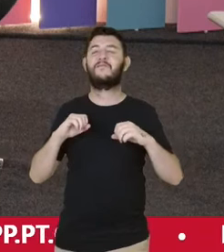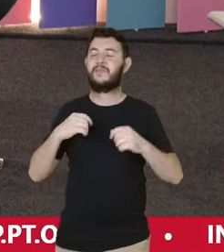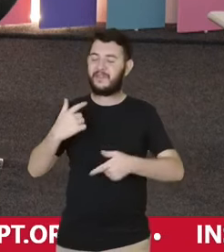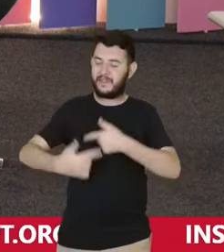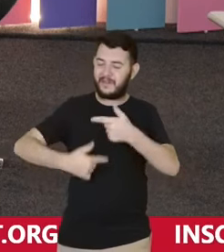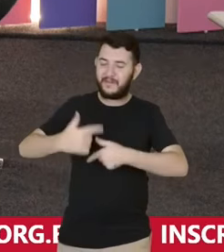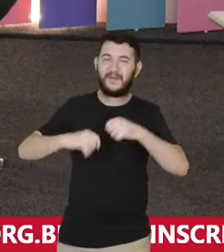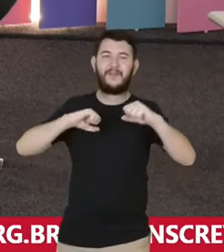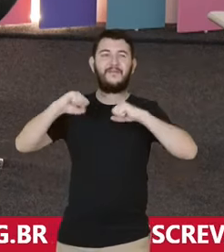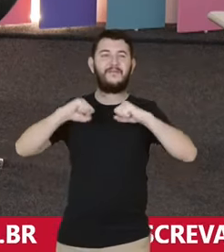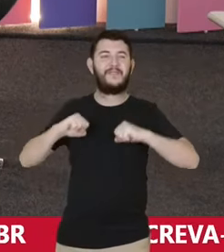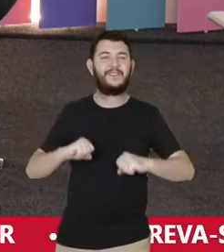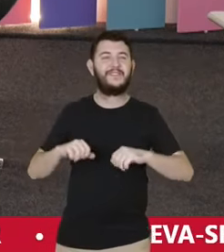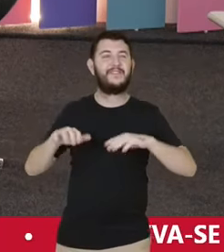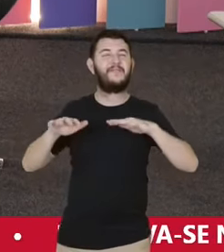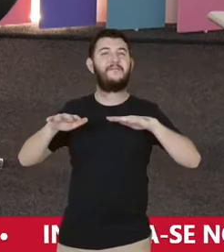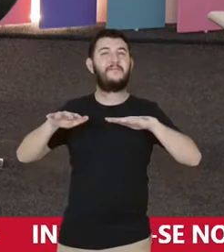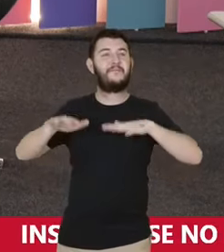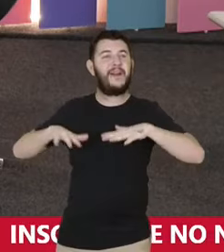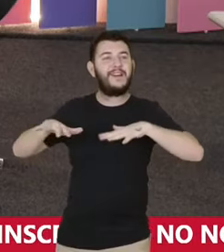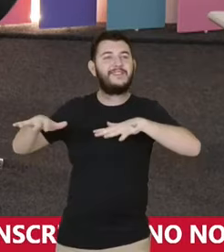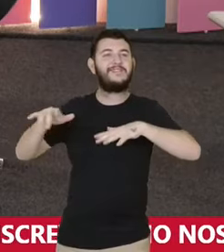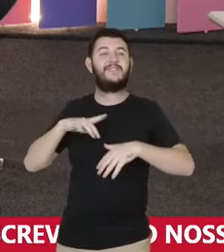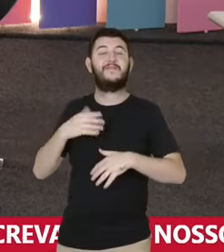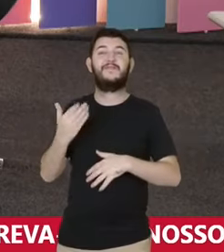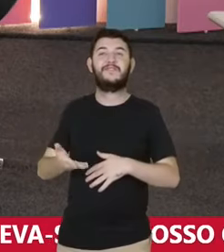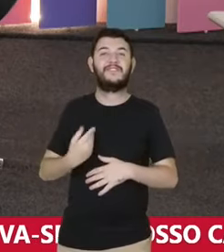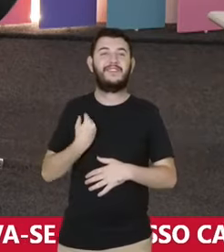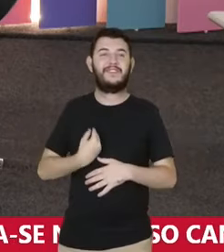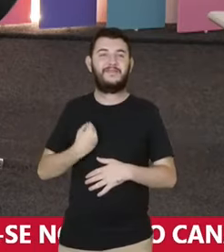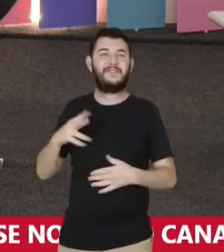está você que está vivendo de dentro aqui em Brasília.